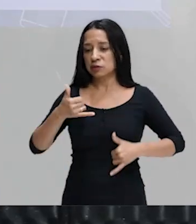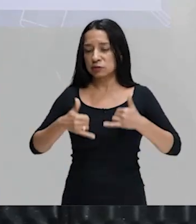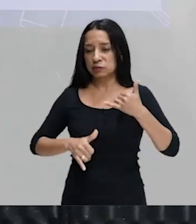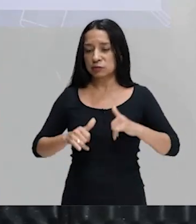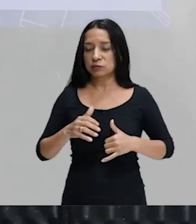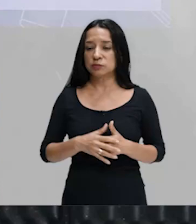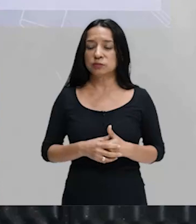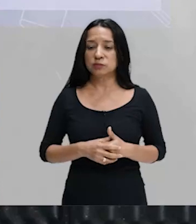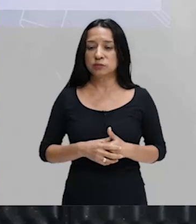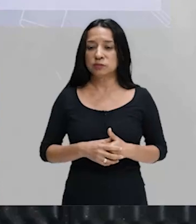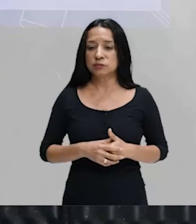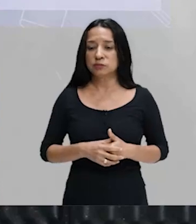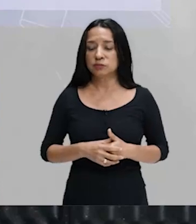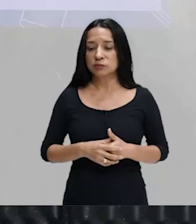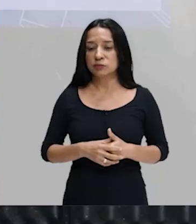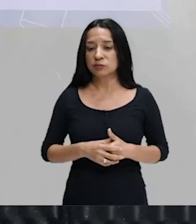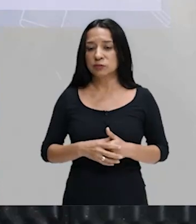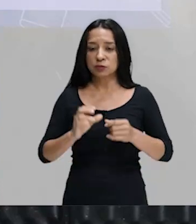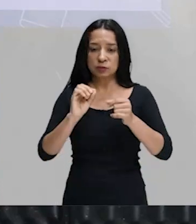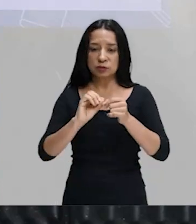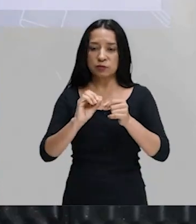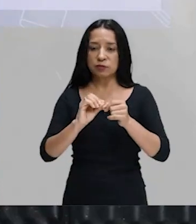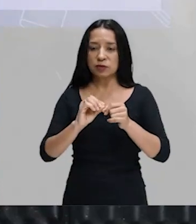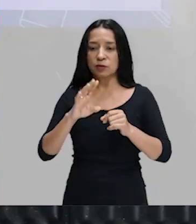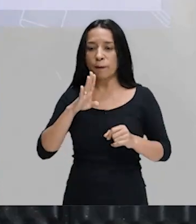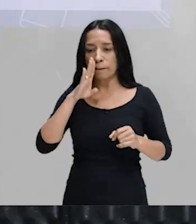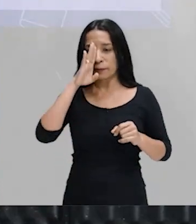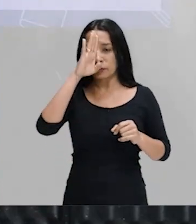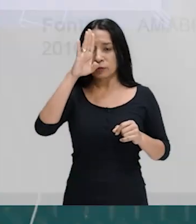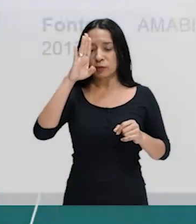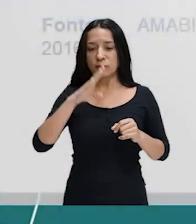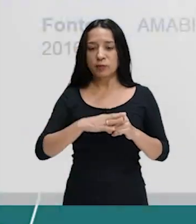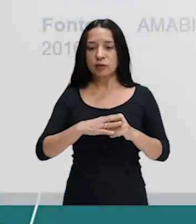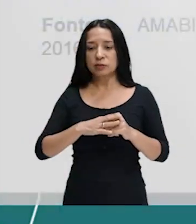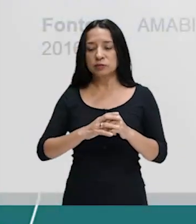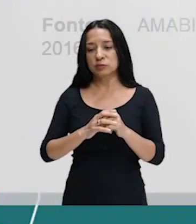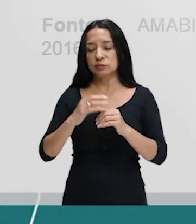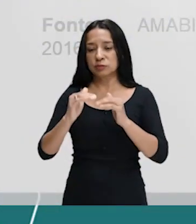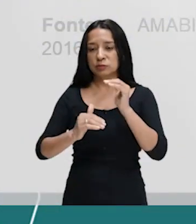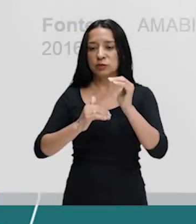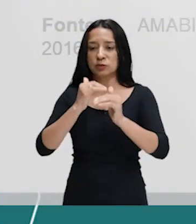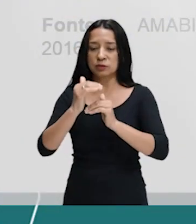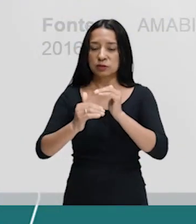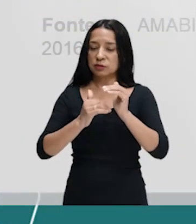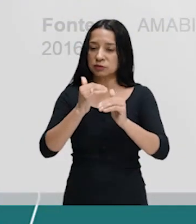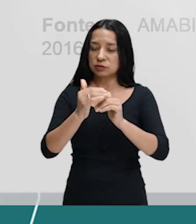energéticas. Os carboidratos, eles são produzidos, pessoal, principalmente no processo de